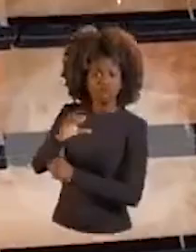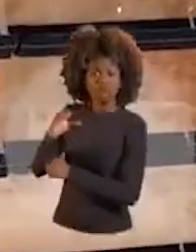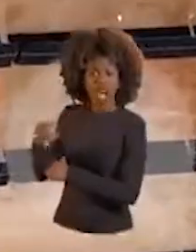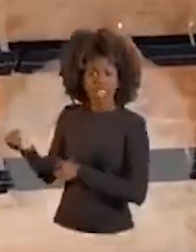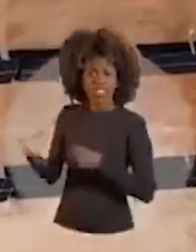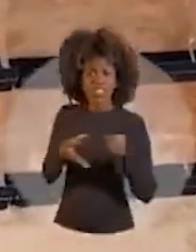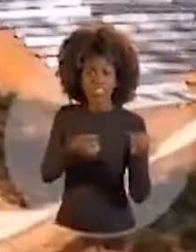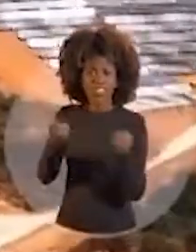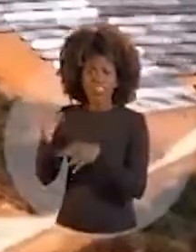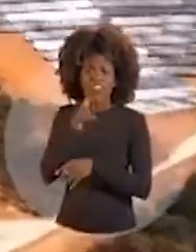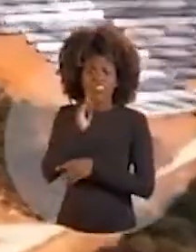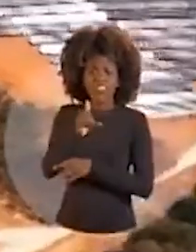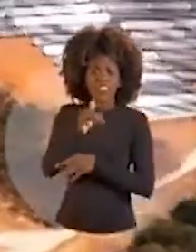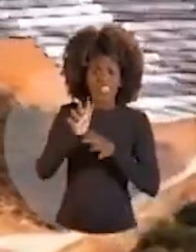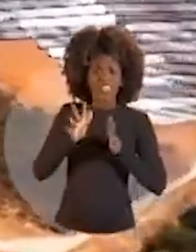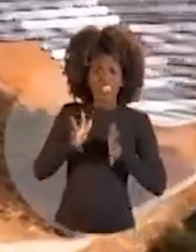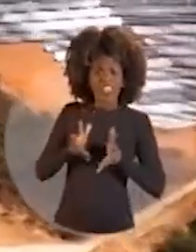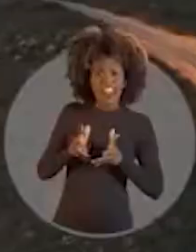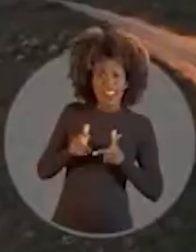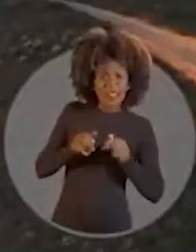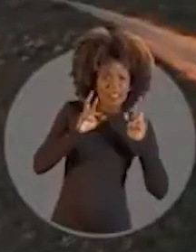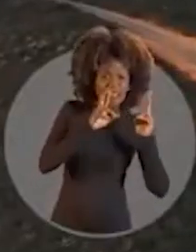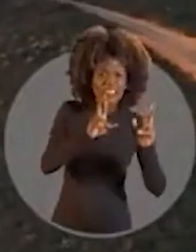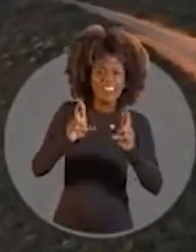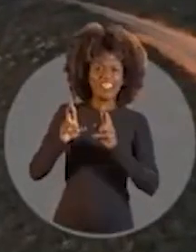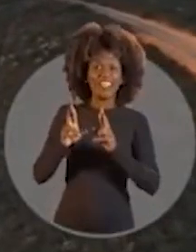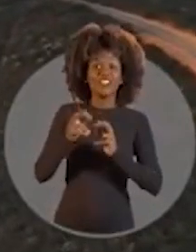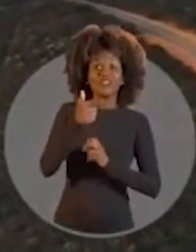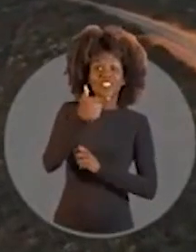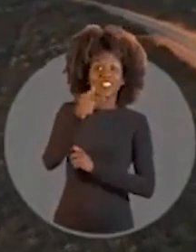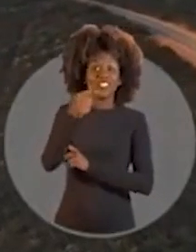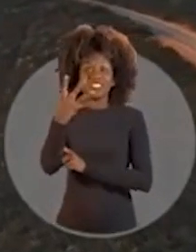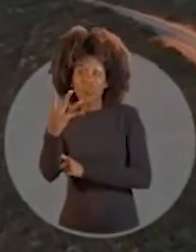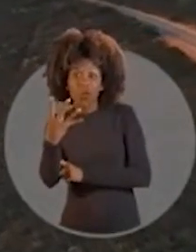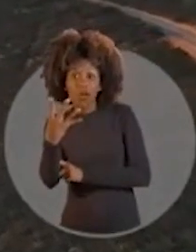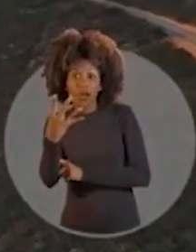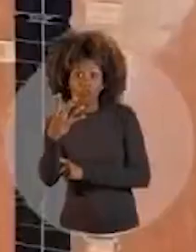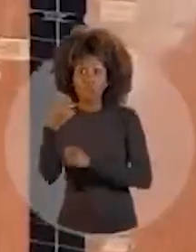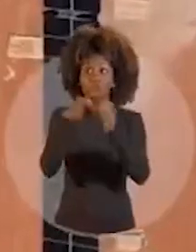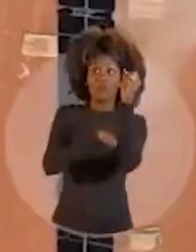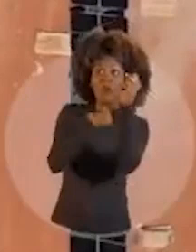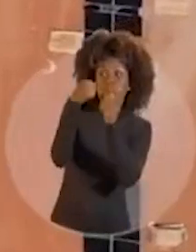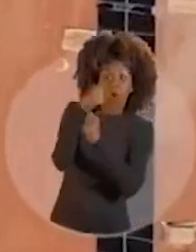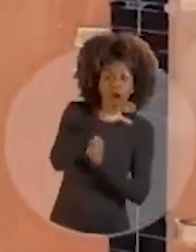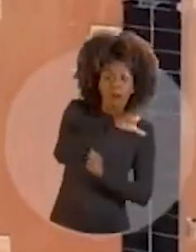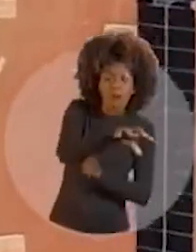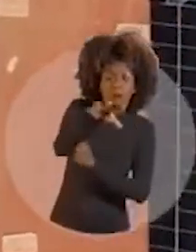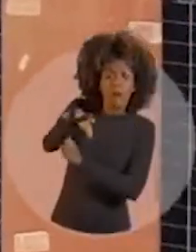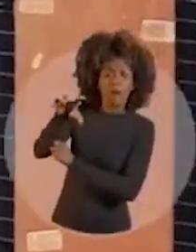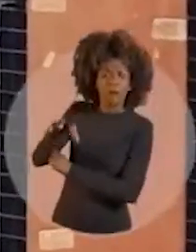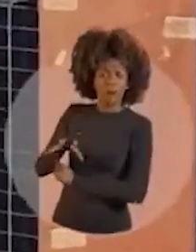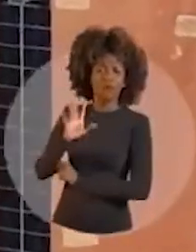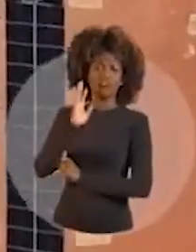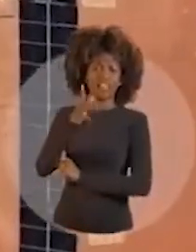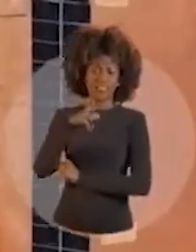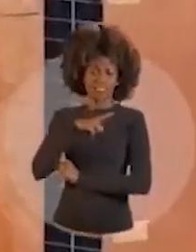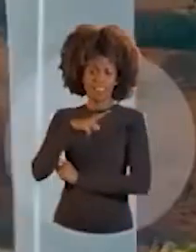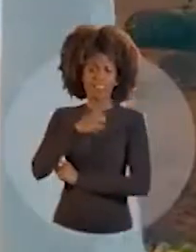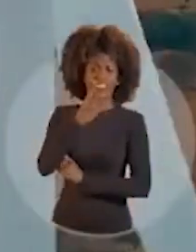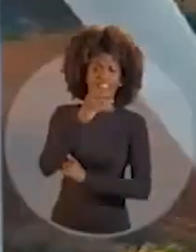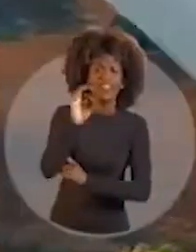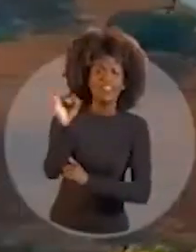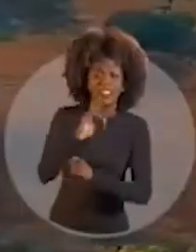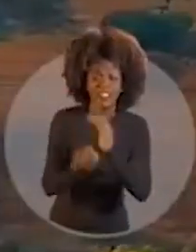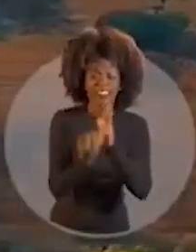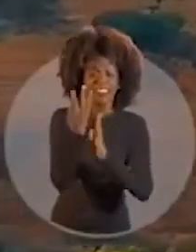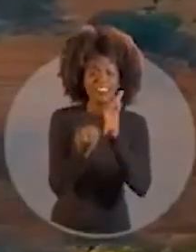de energia limpa e sustentável. Com 274 usinas instaladas, já respondemos por mais de 30%